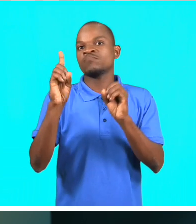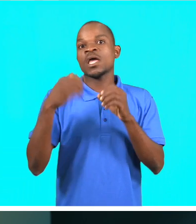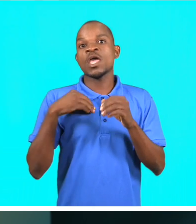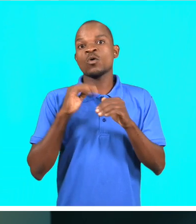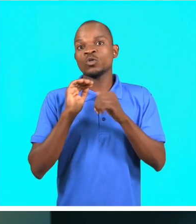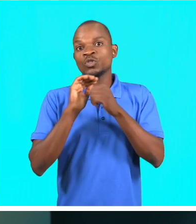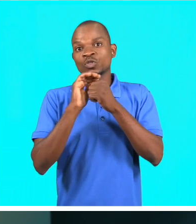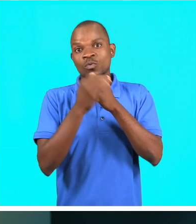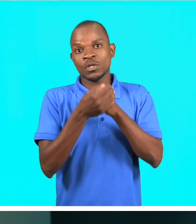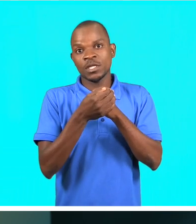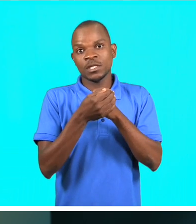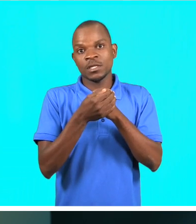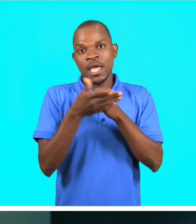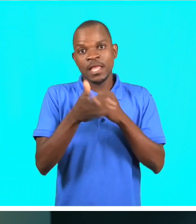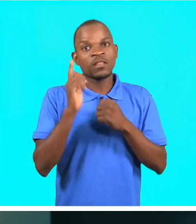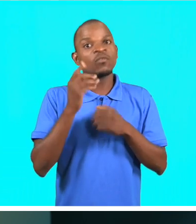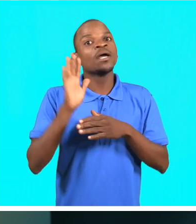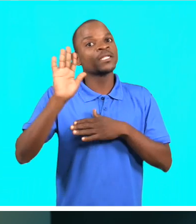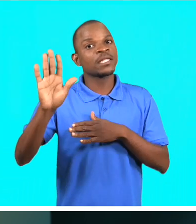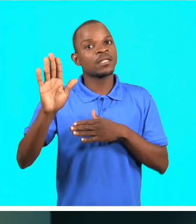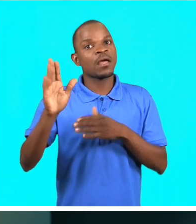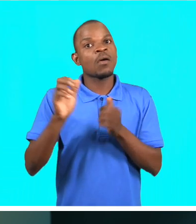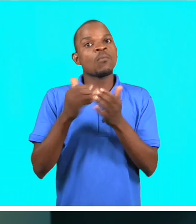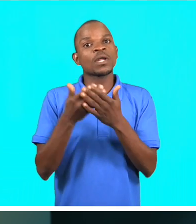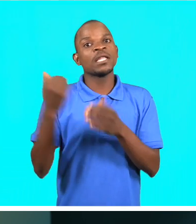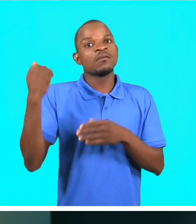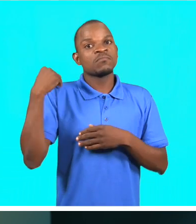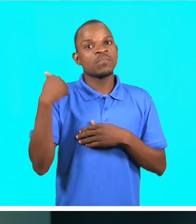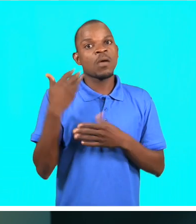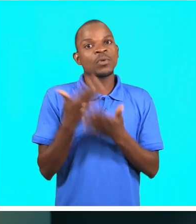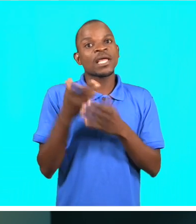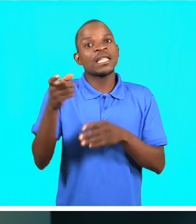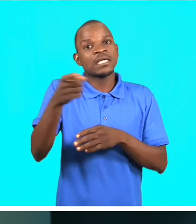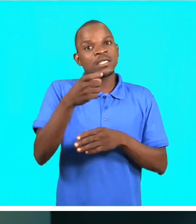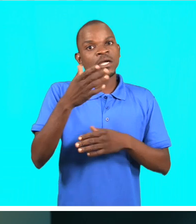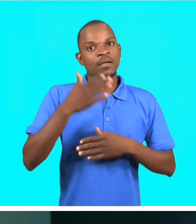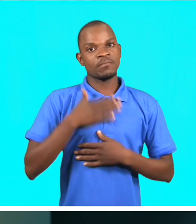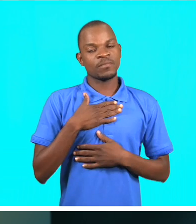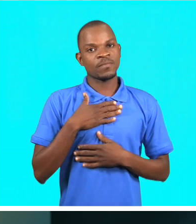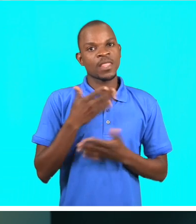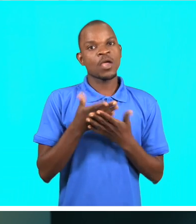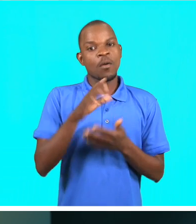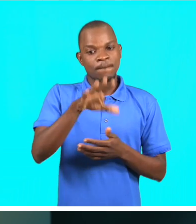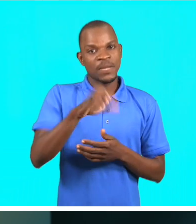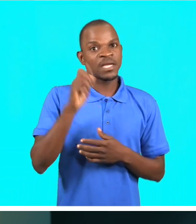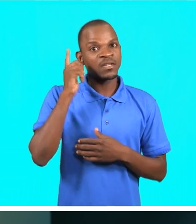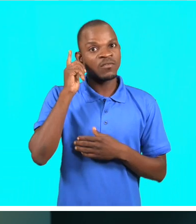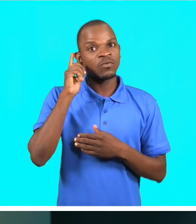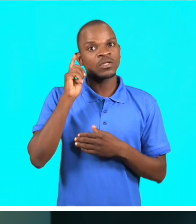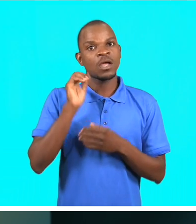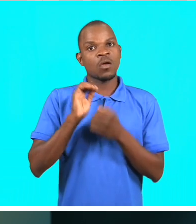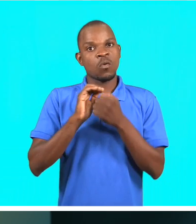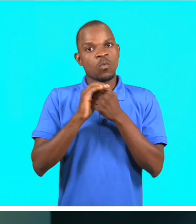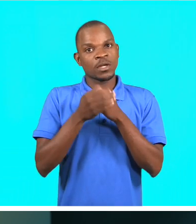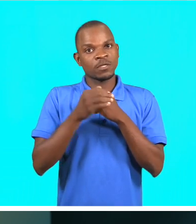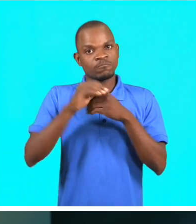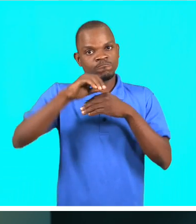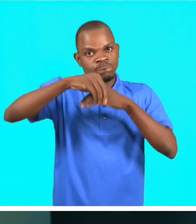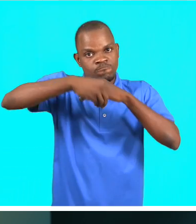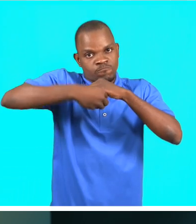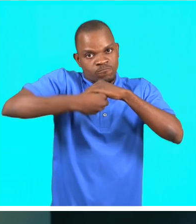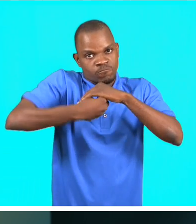eu havia escondido. Não, é dela. Eu não tenho telemóvel, ela exigia porque ela emprestou. Então, eu peguei o telemóvel, eu escondi